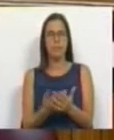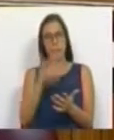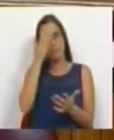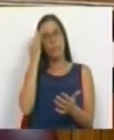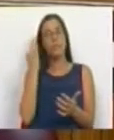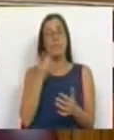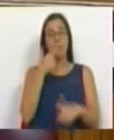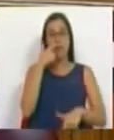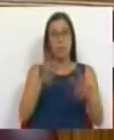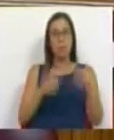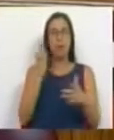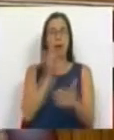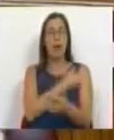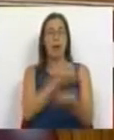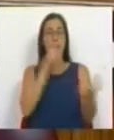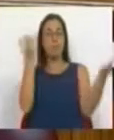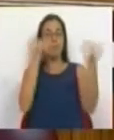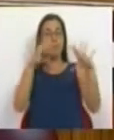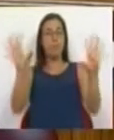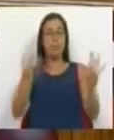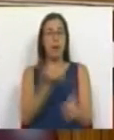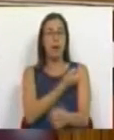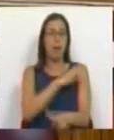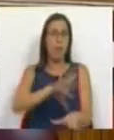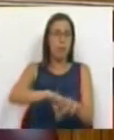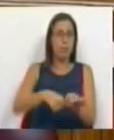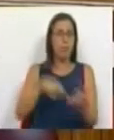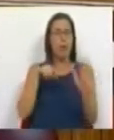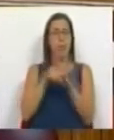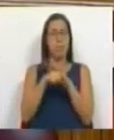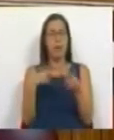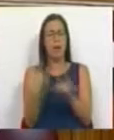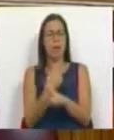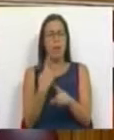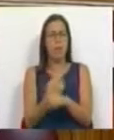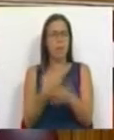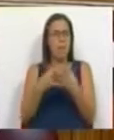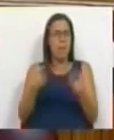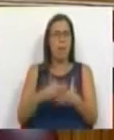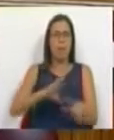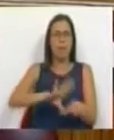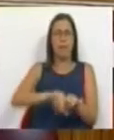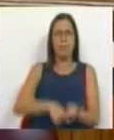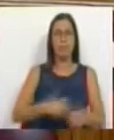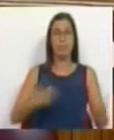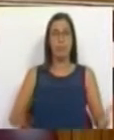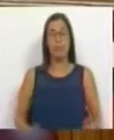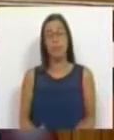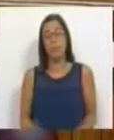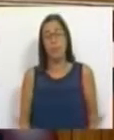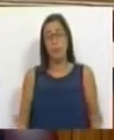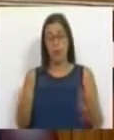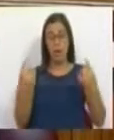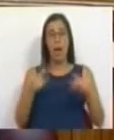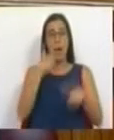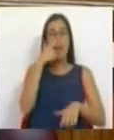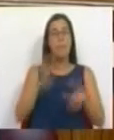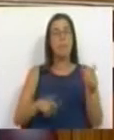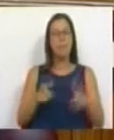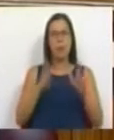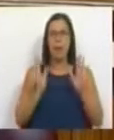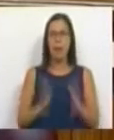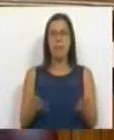com muitas pessoas desalojadas, com habitações perdidas, com bens materiais destruídos, e portanto há populações